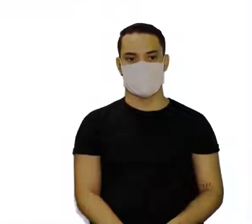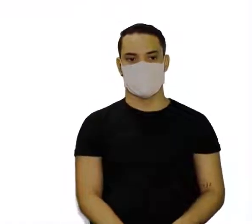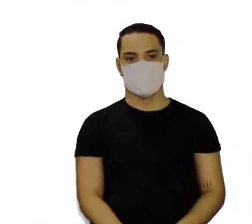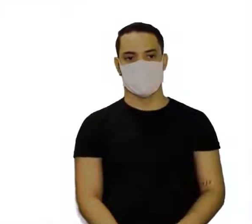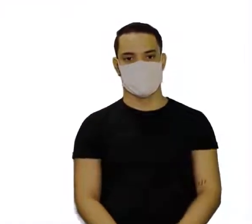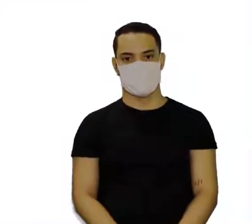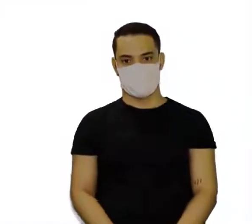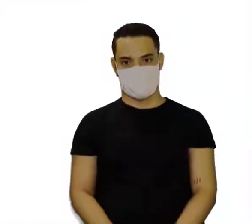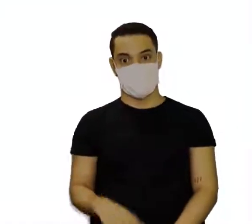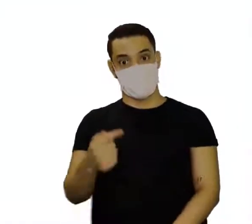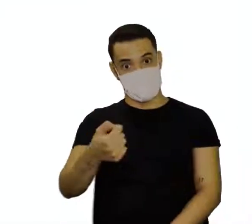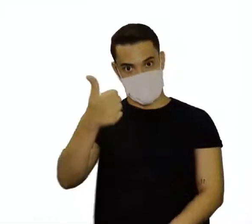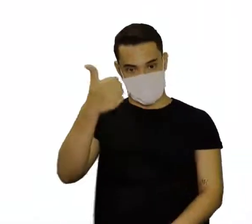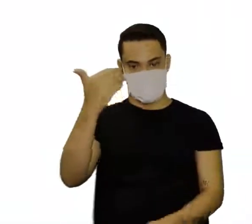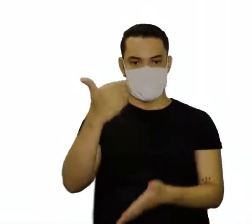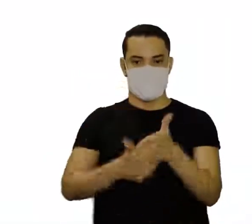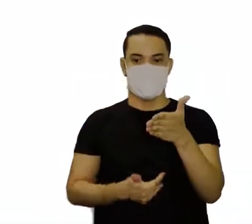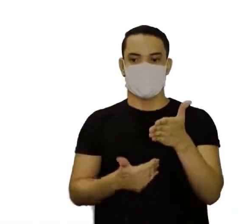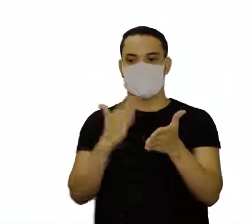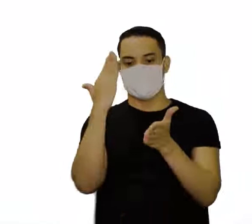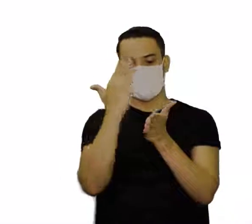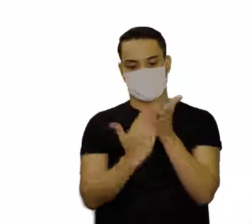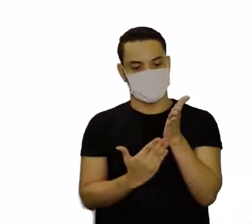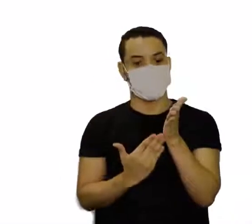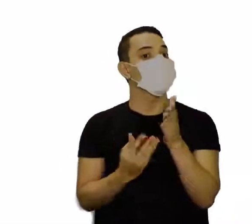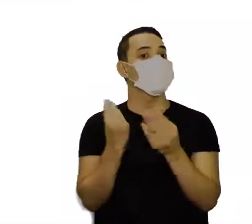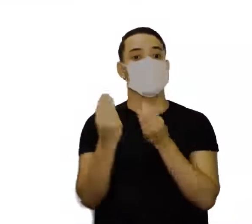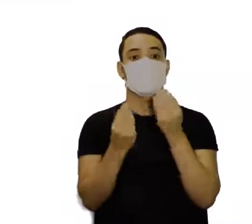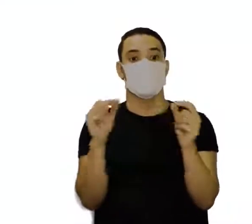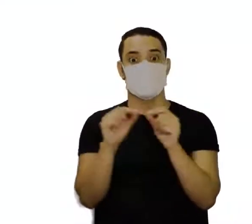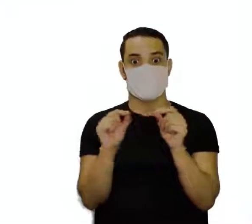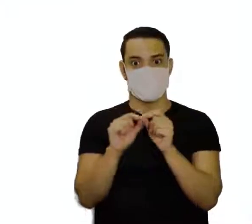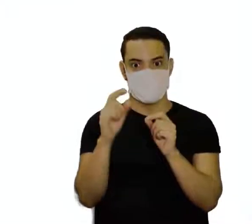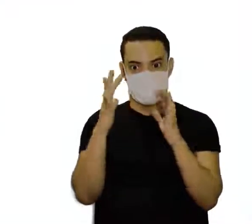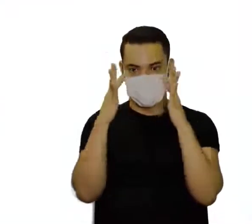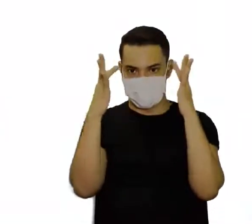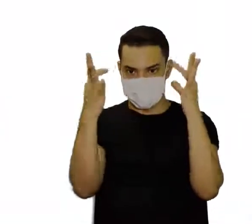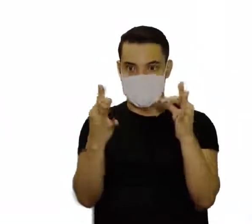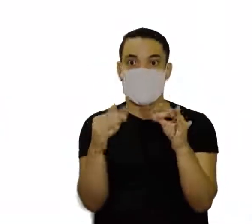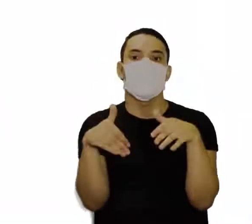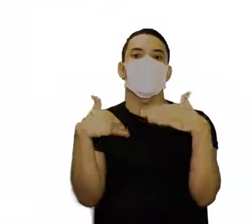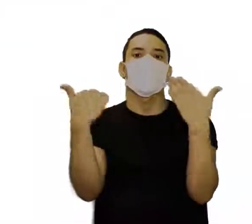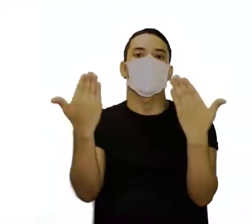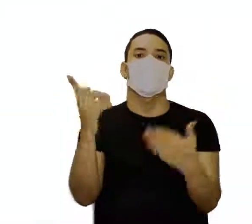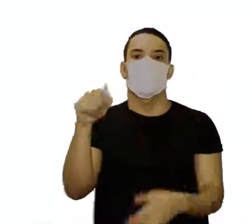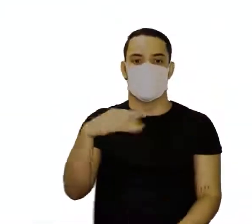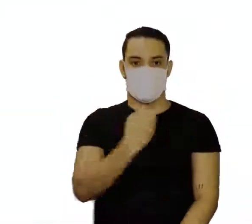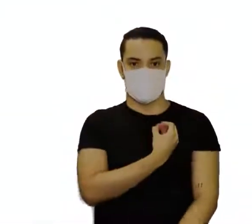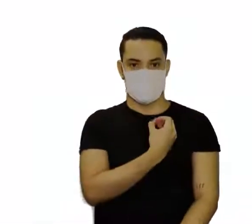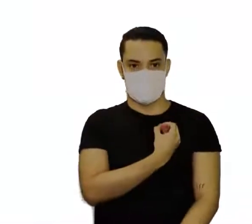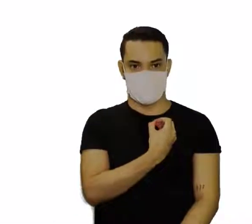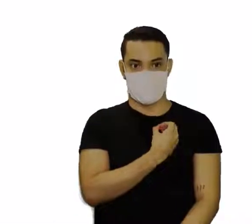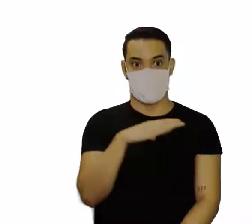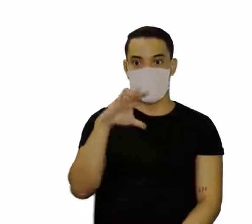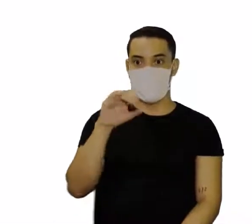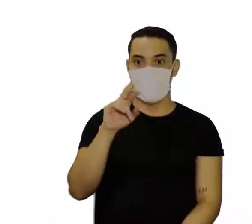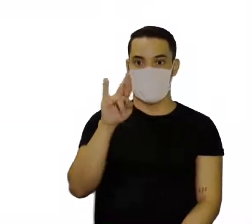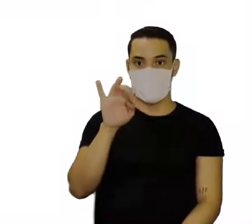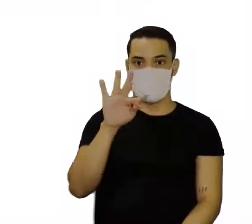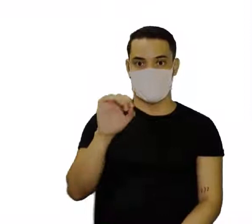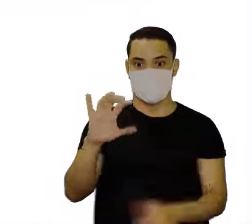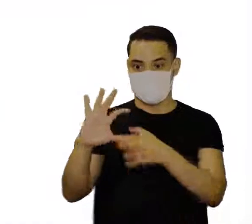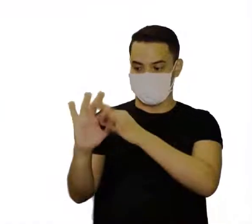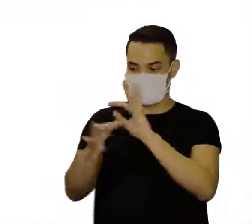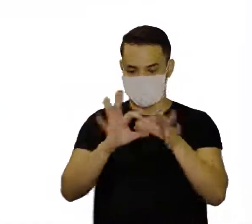Praticamente a metade. Como eu vou fazer? Eu quero, olha só o que ele pede, né? Qual o valor da corrente? Se eu quero saber o valor da corrente,